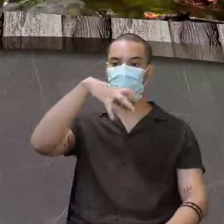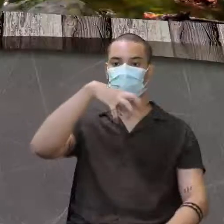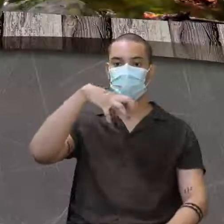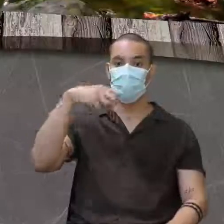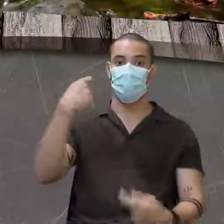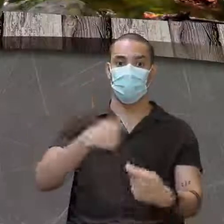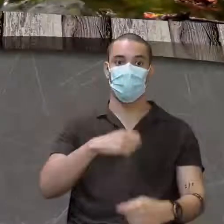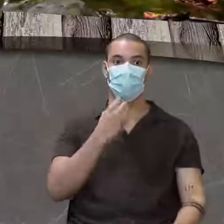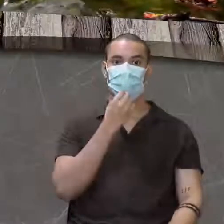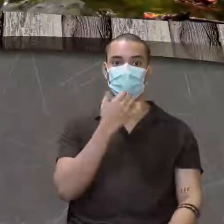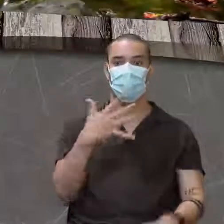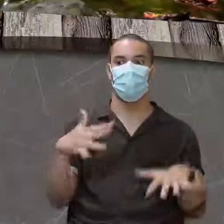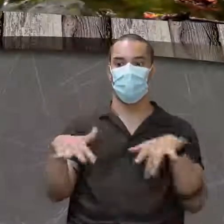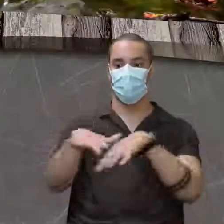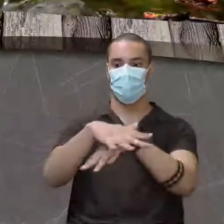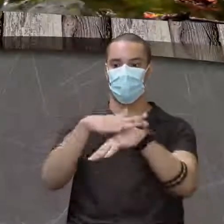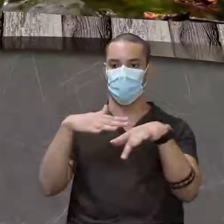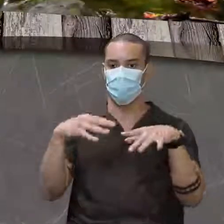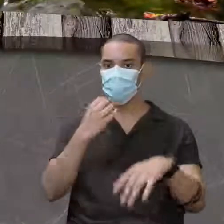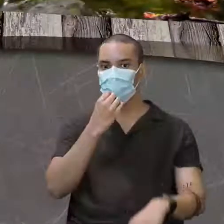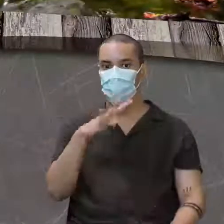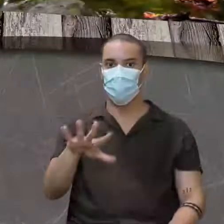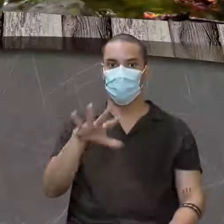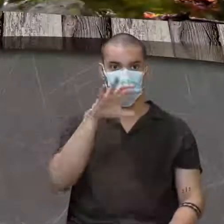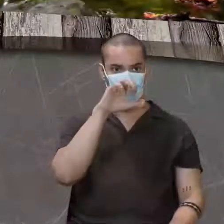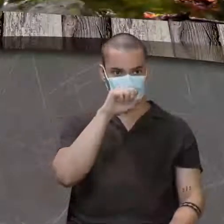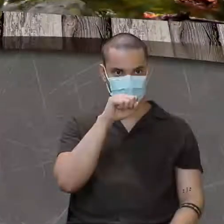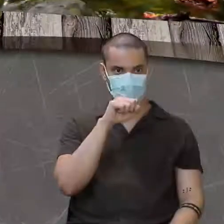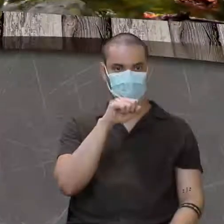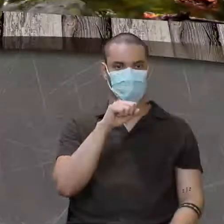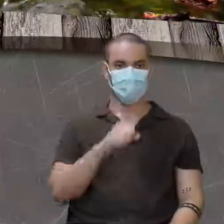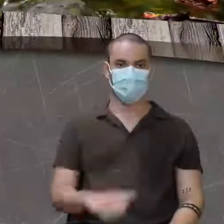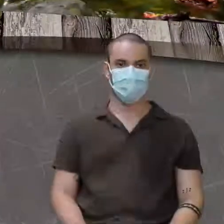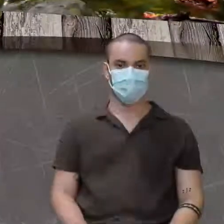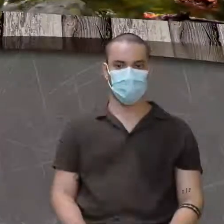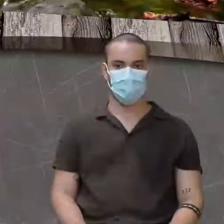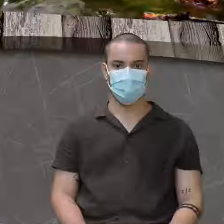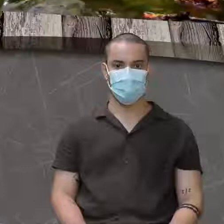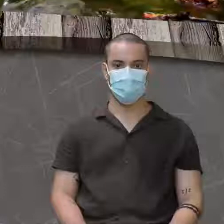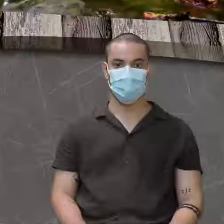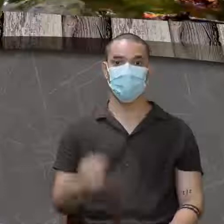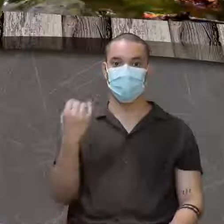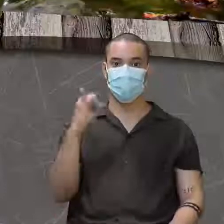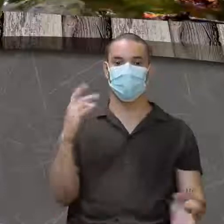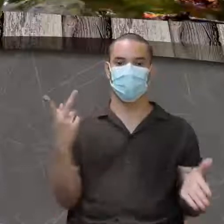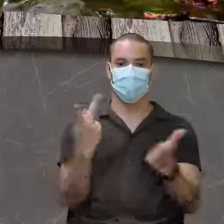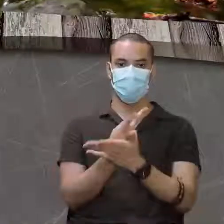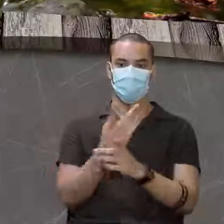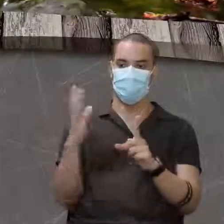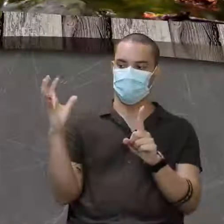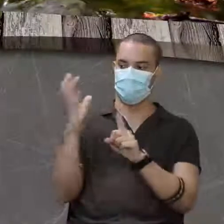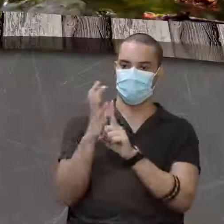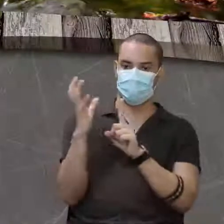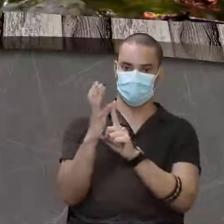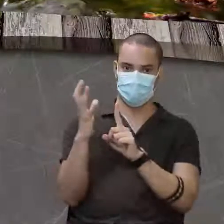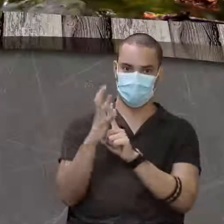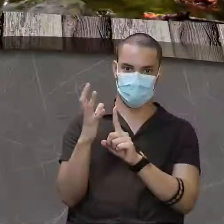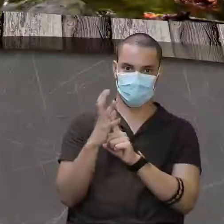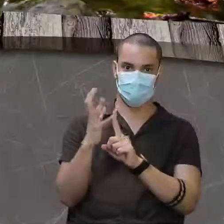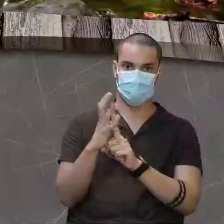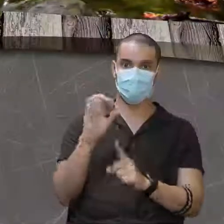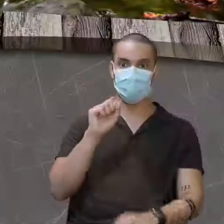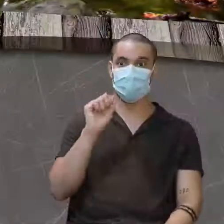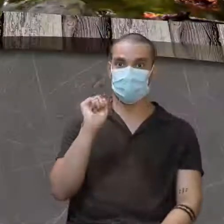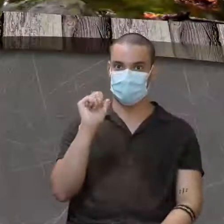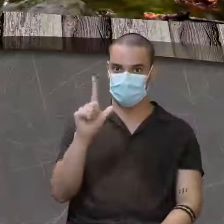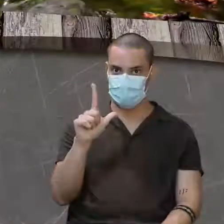Precisa de uma boa fluidez, oxigenação ali. Quando acontece alguma interferência de um ambiente salino,